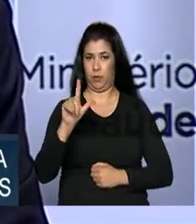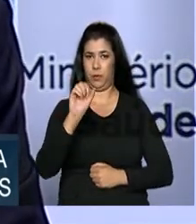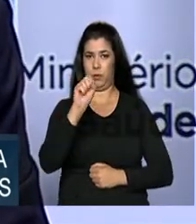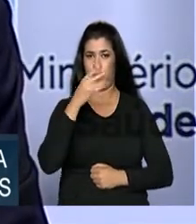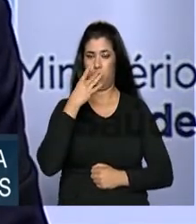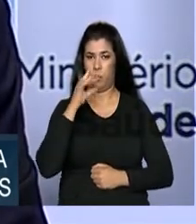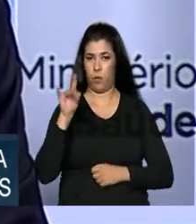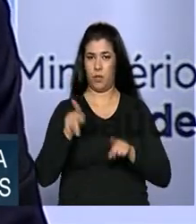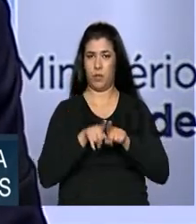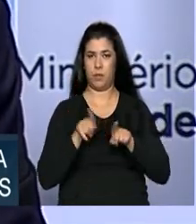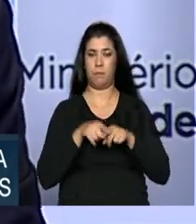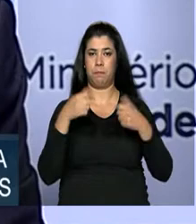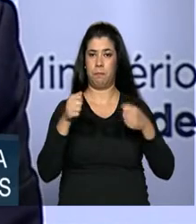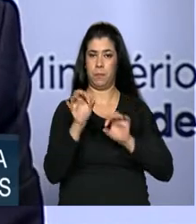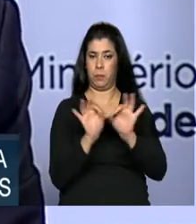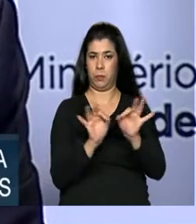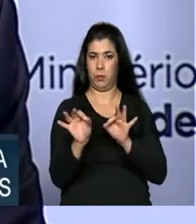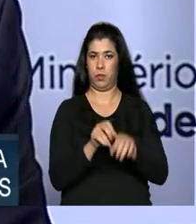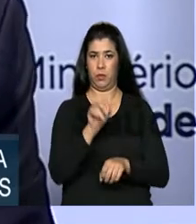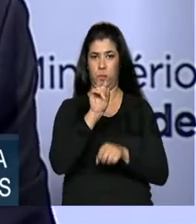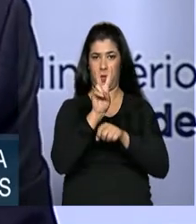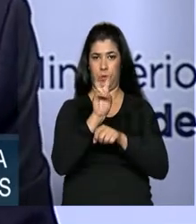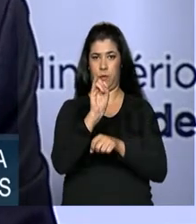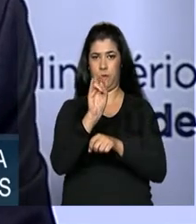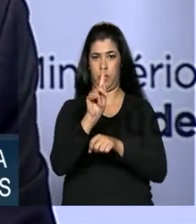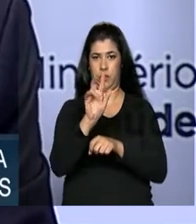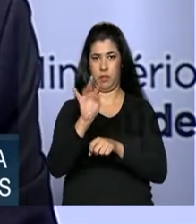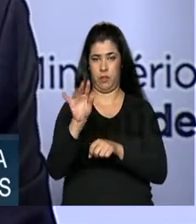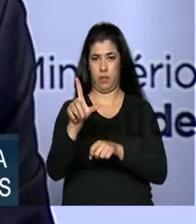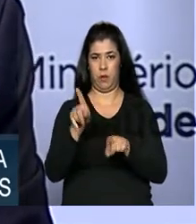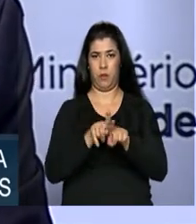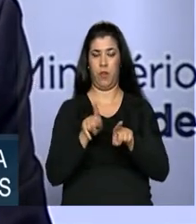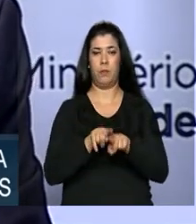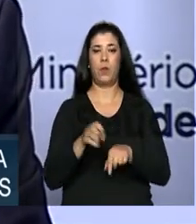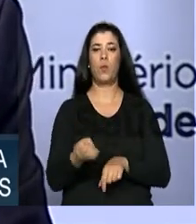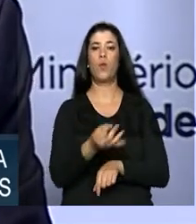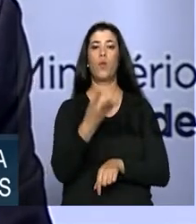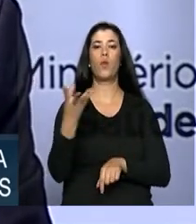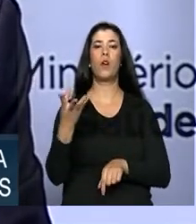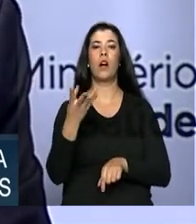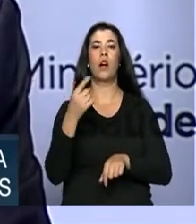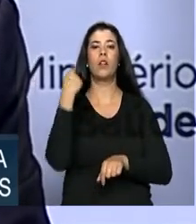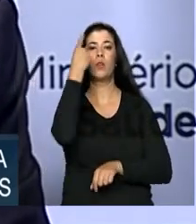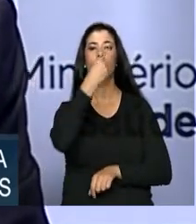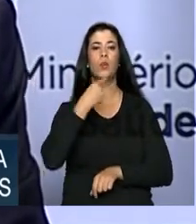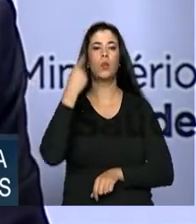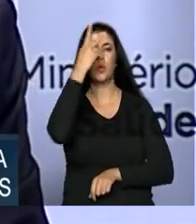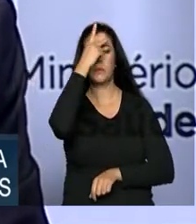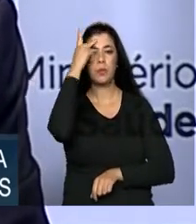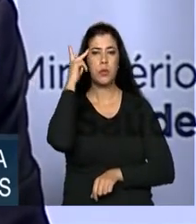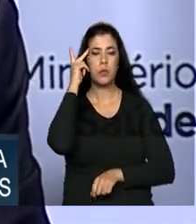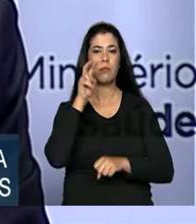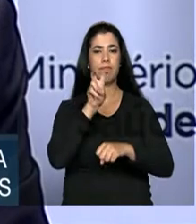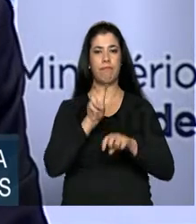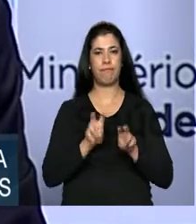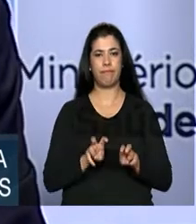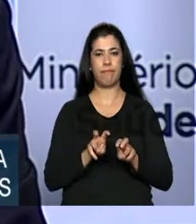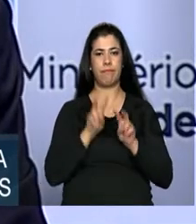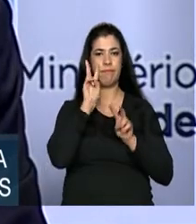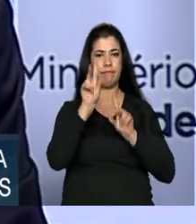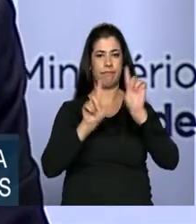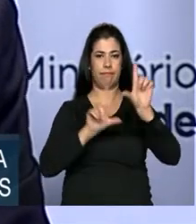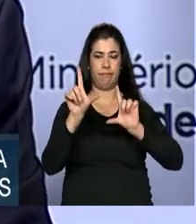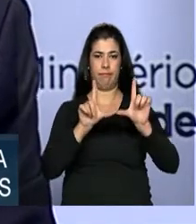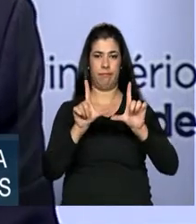para identificar se essa diminuição do tempo do brasileiro à frente da televisão, certo? Ela está sendo